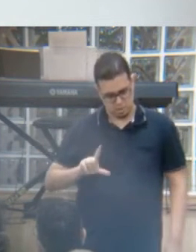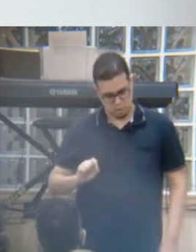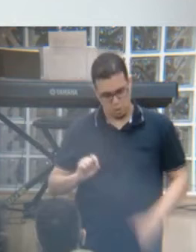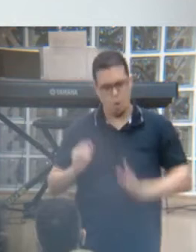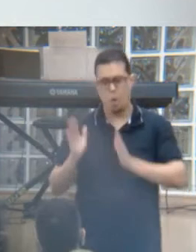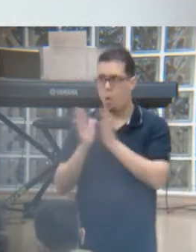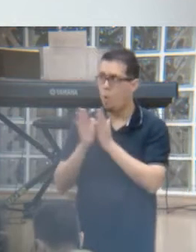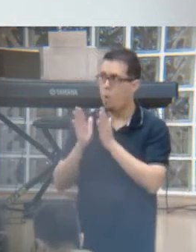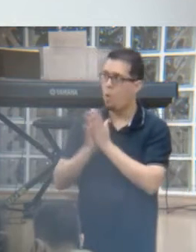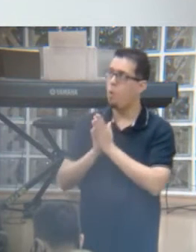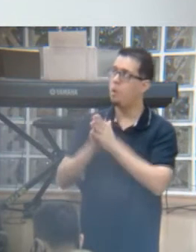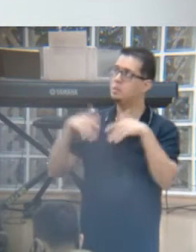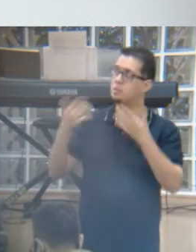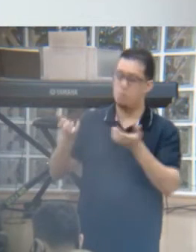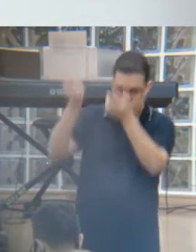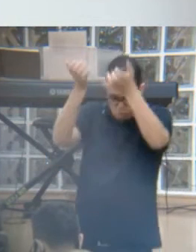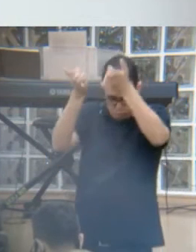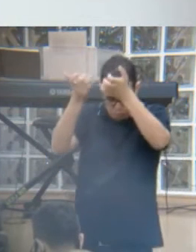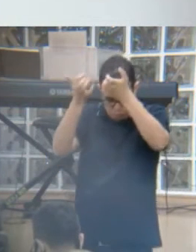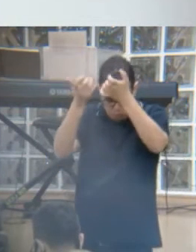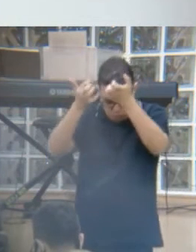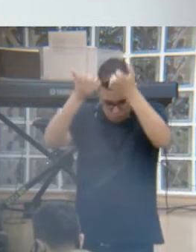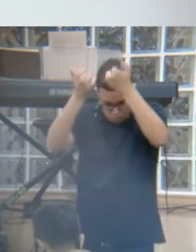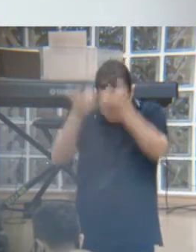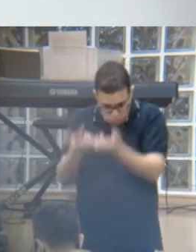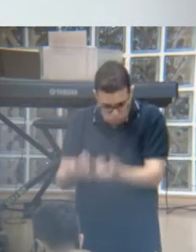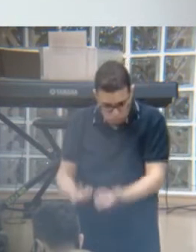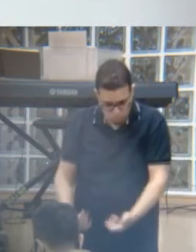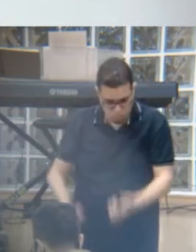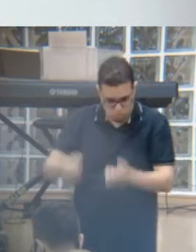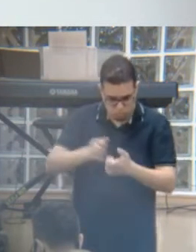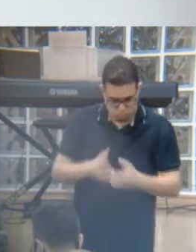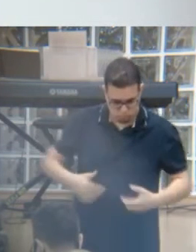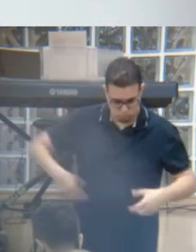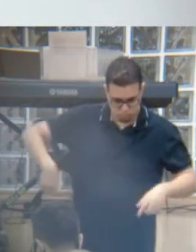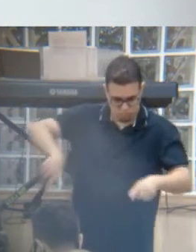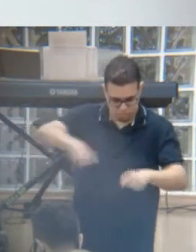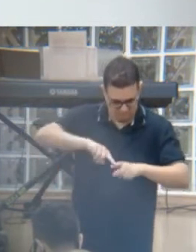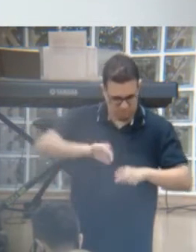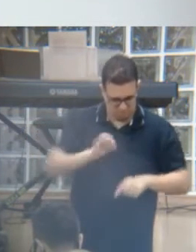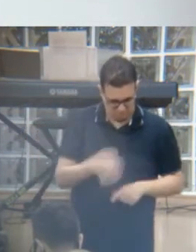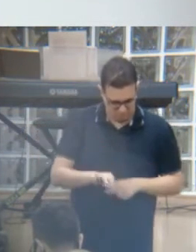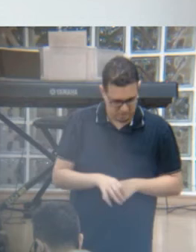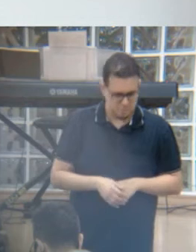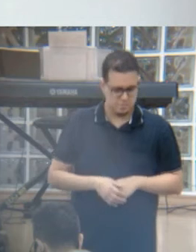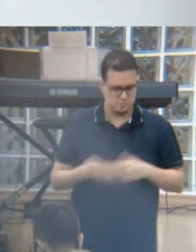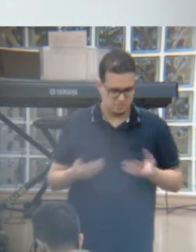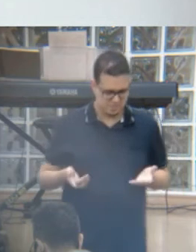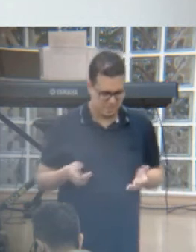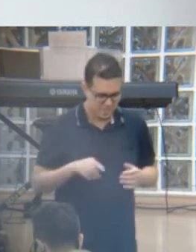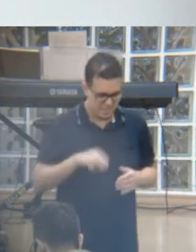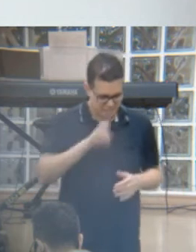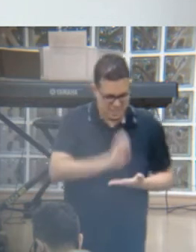notória a sua confiança, dizendo aos profetas de Baal, vai, grita mais alto para ver se ele te ouve, quem sabe ele